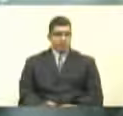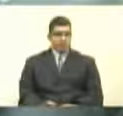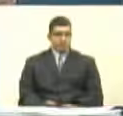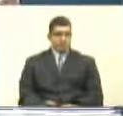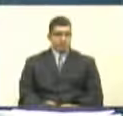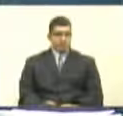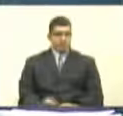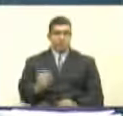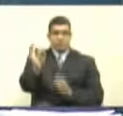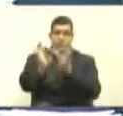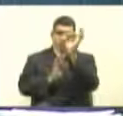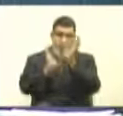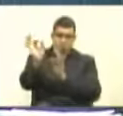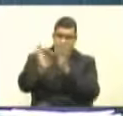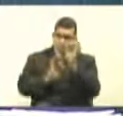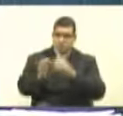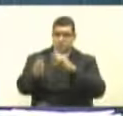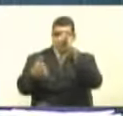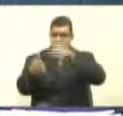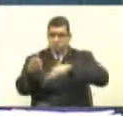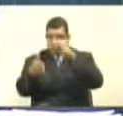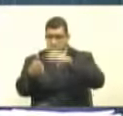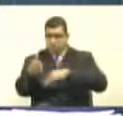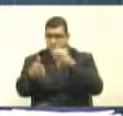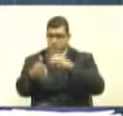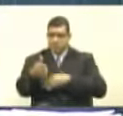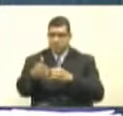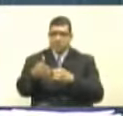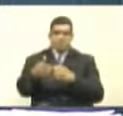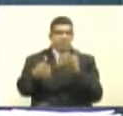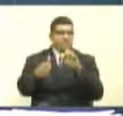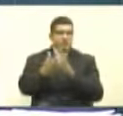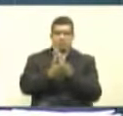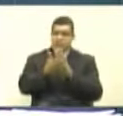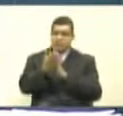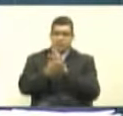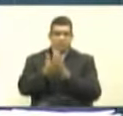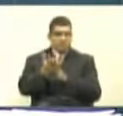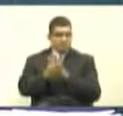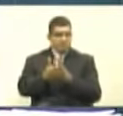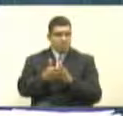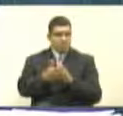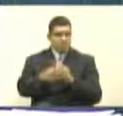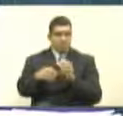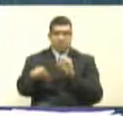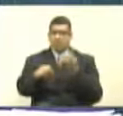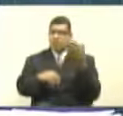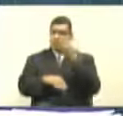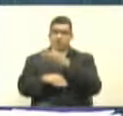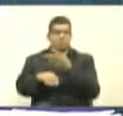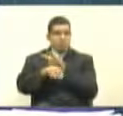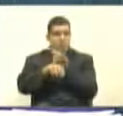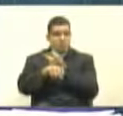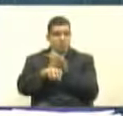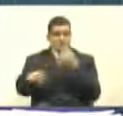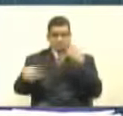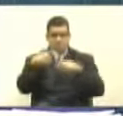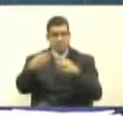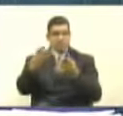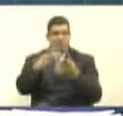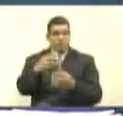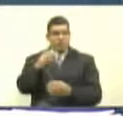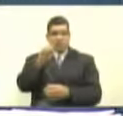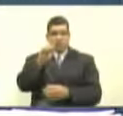O processo que o Estado pediu a sua exclusão, não contestou, não embargou, não recorreu, que a